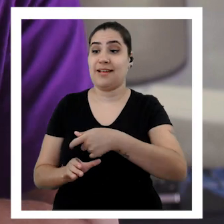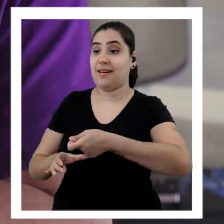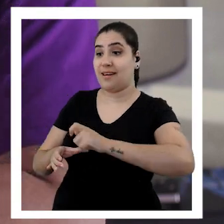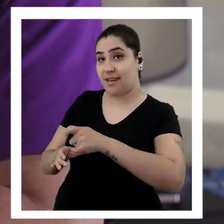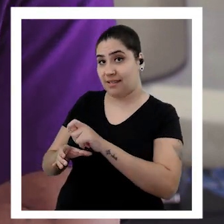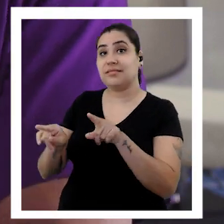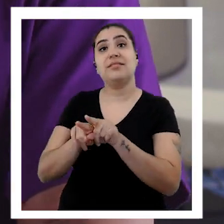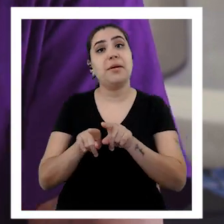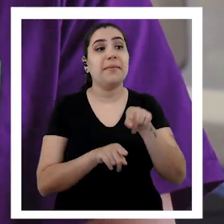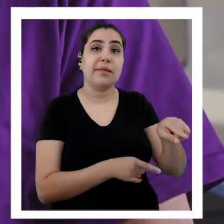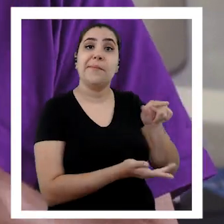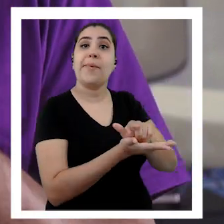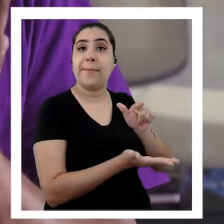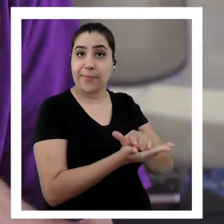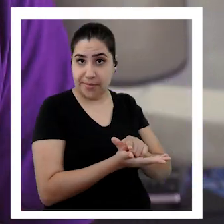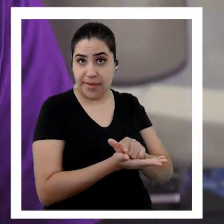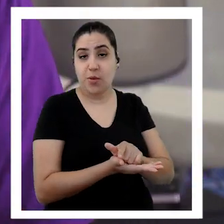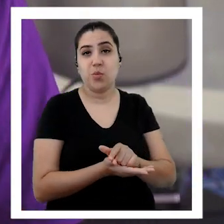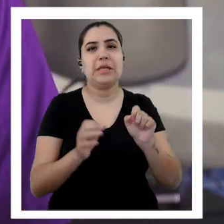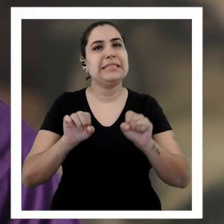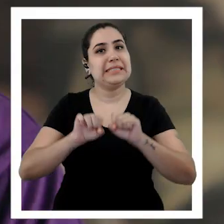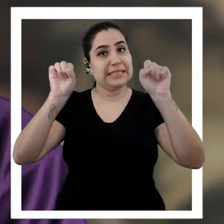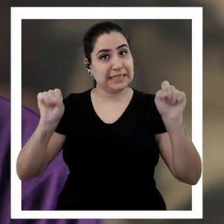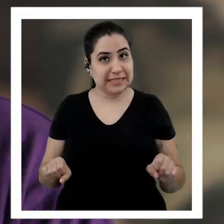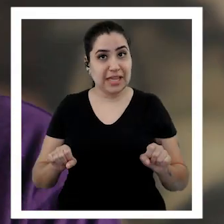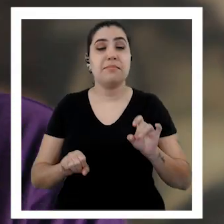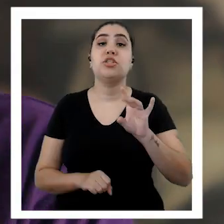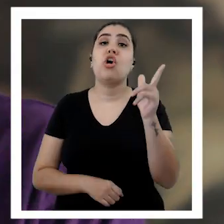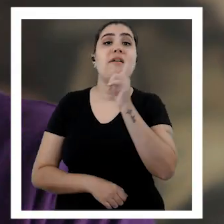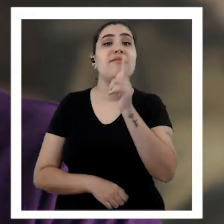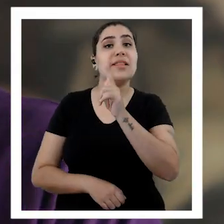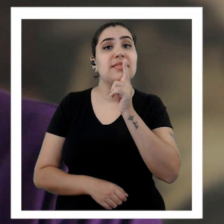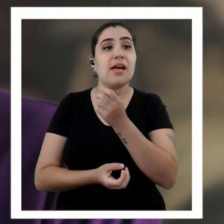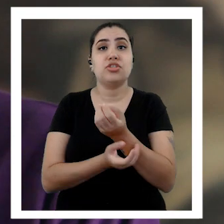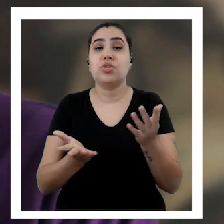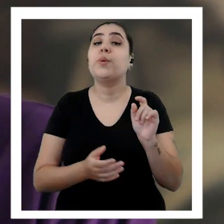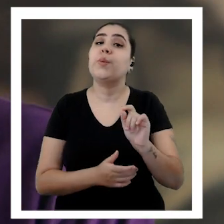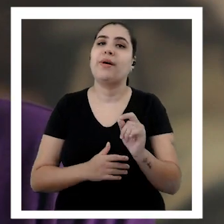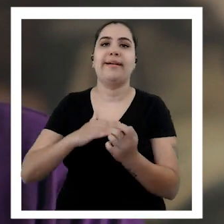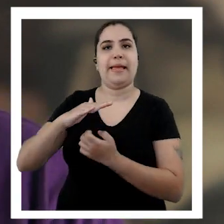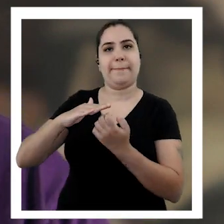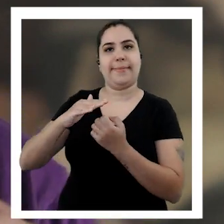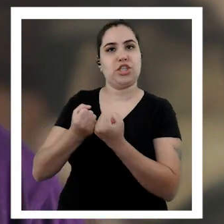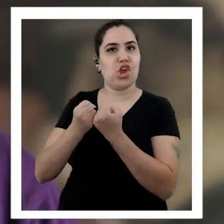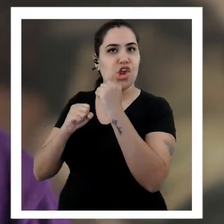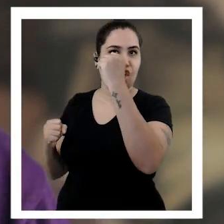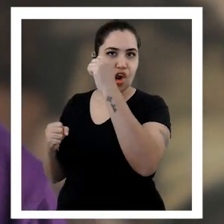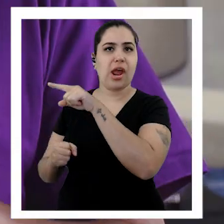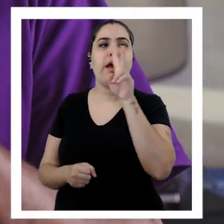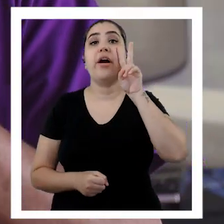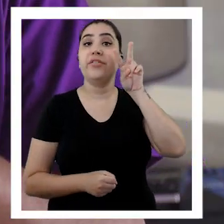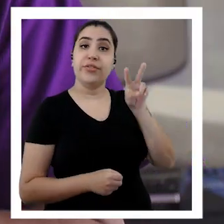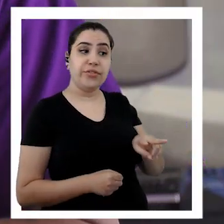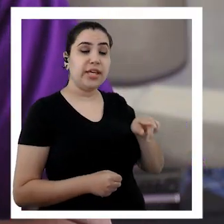tanto no caso da latinha como no caso do papel, o sistema ele só é vantajoso para as grandes